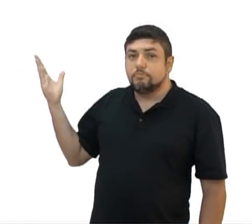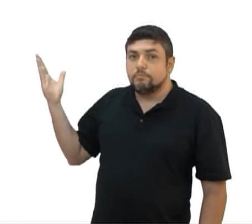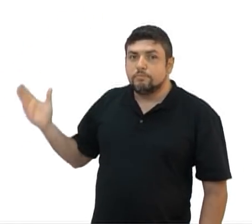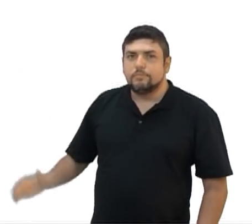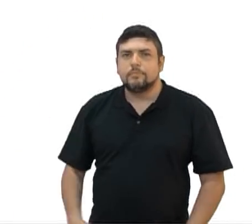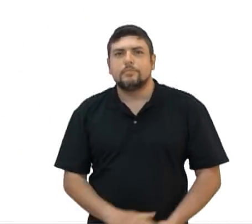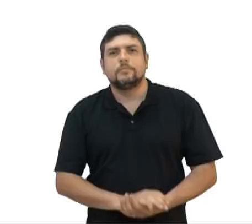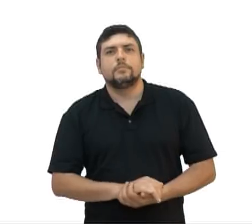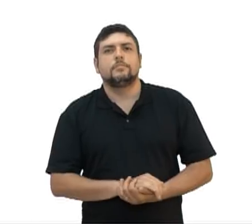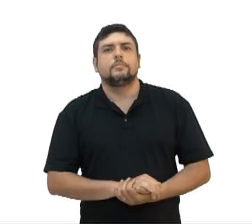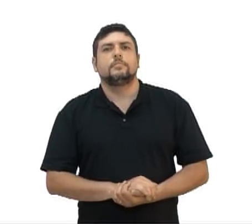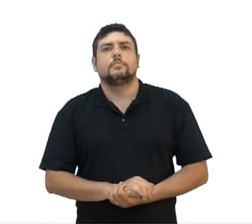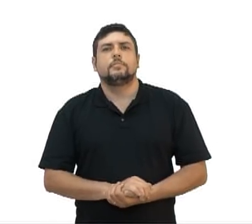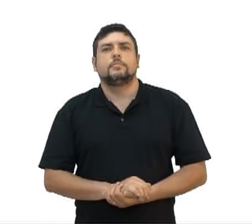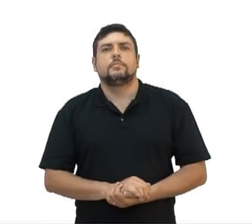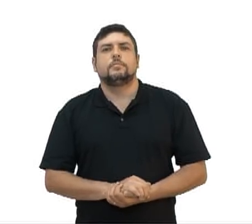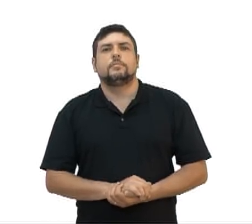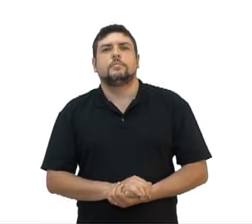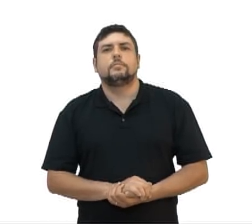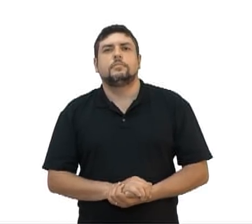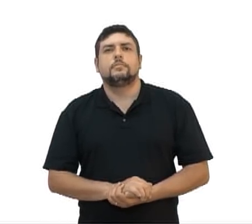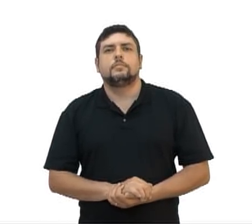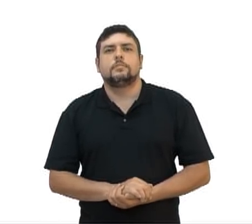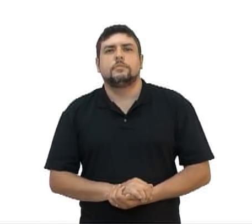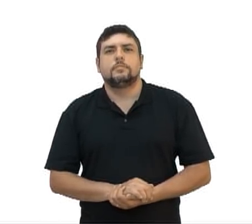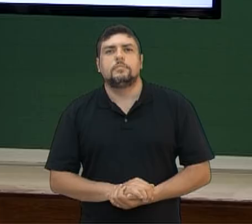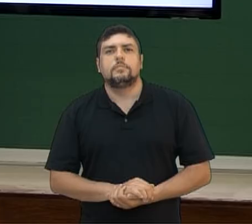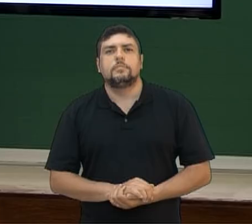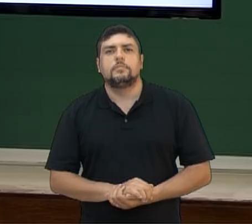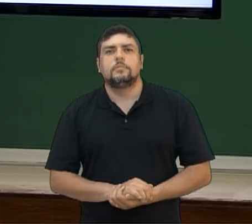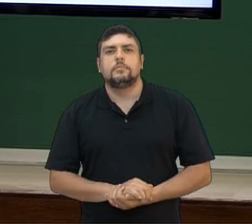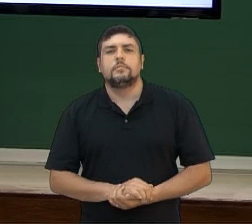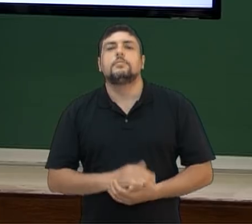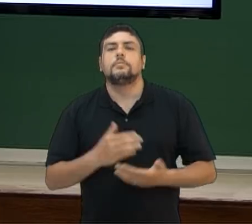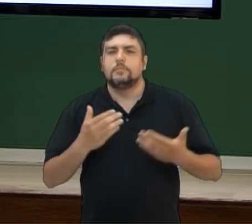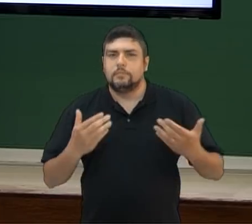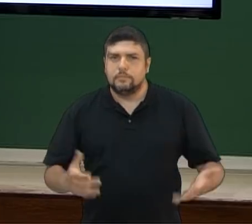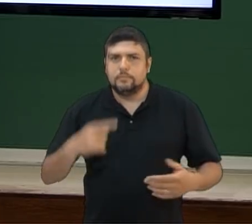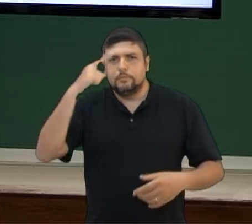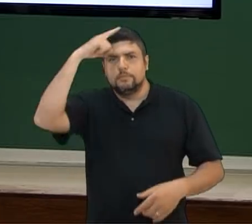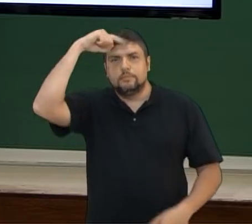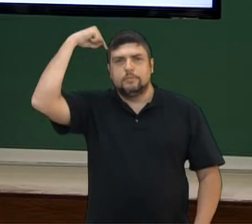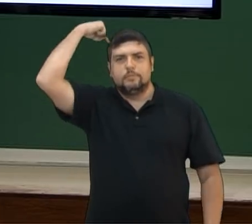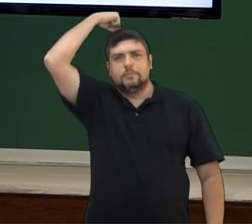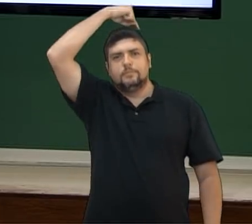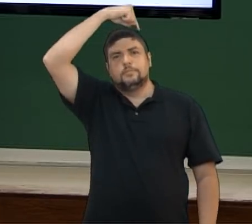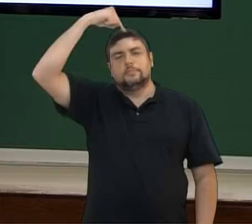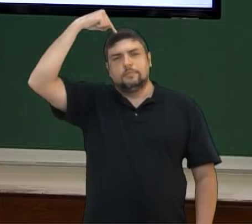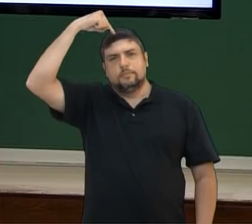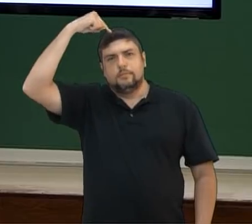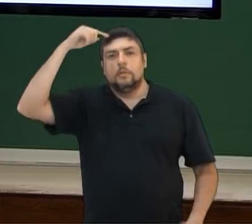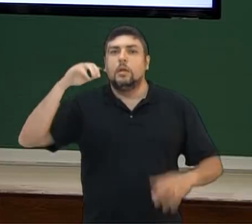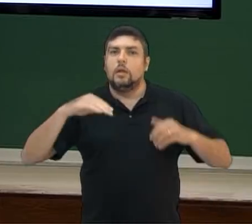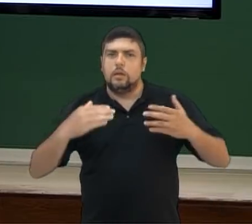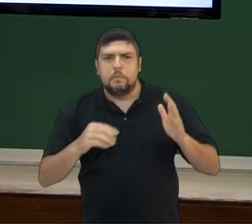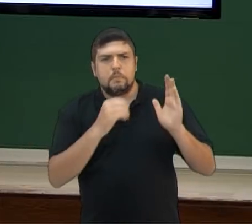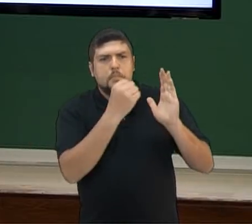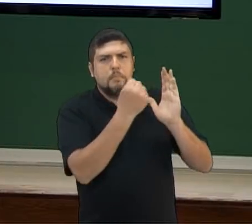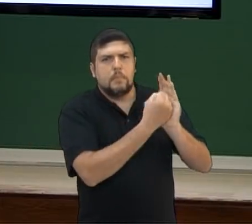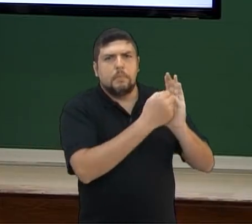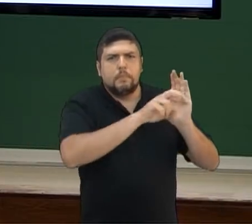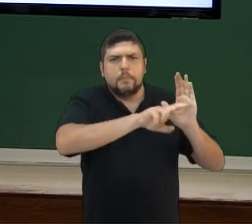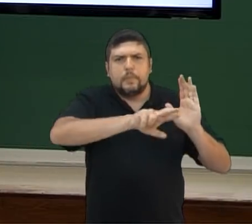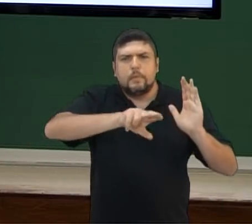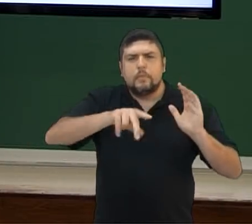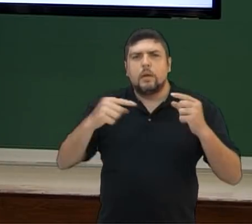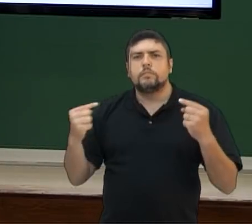Então, a resposta correta é o sagrado. Os símbolos religiosos expressam ideias sobre o